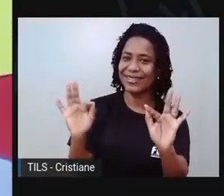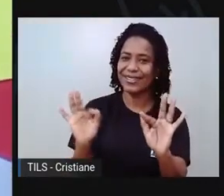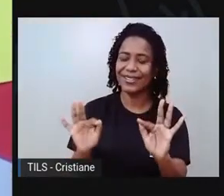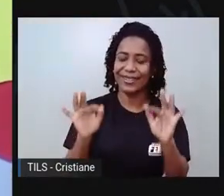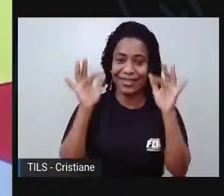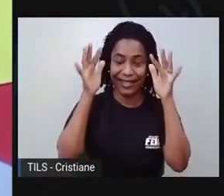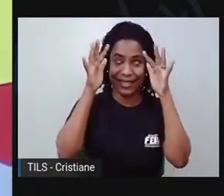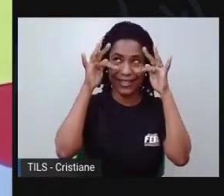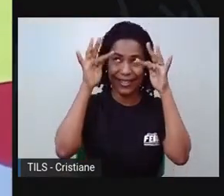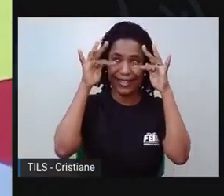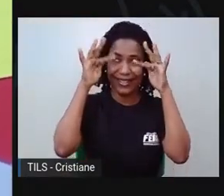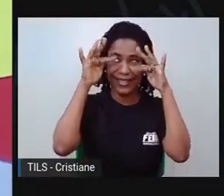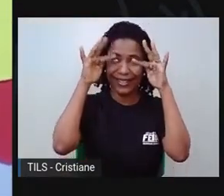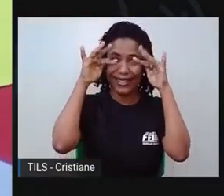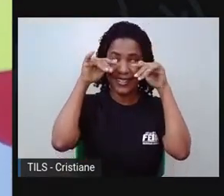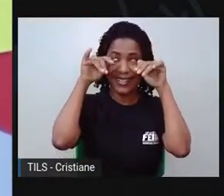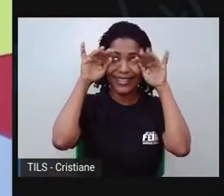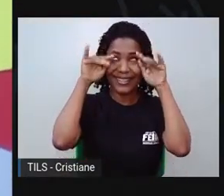para mim.